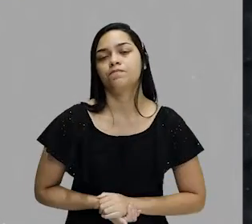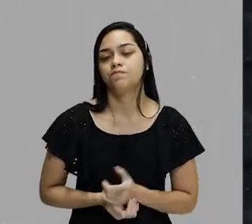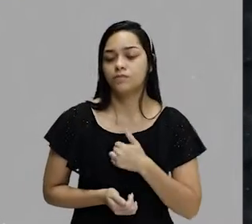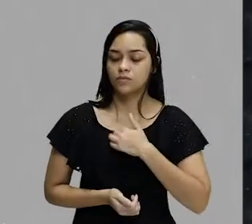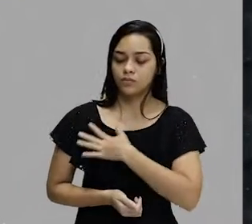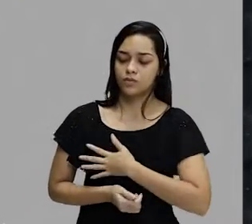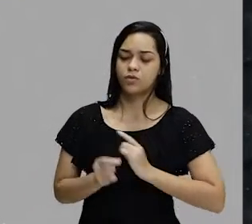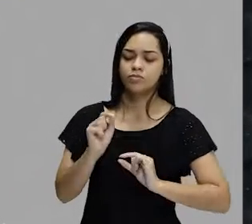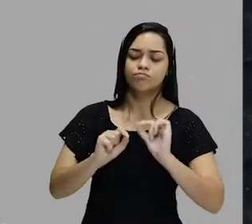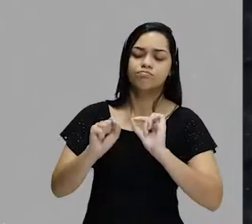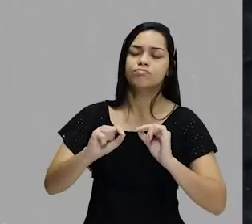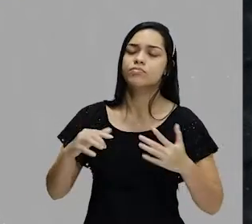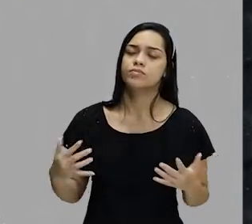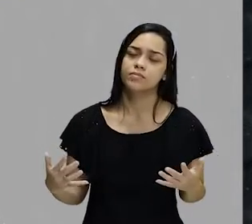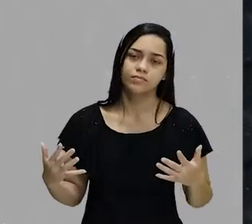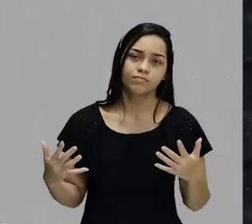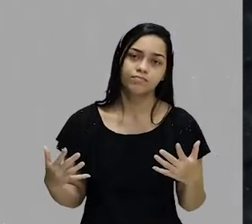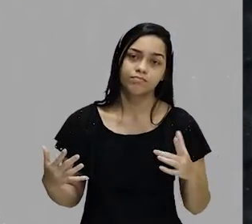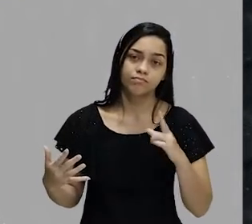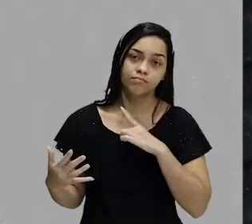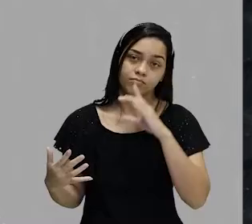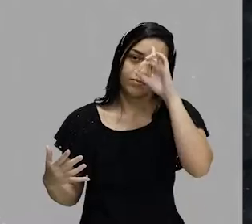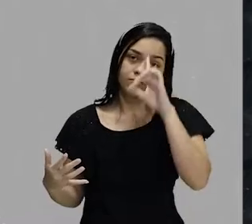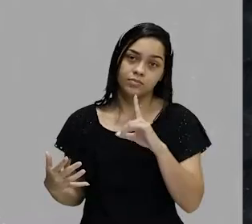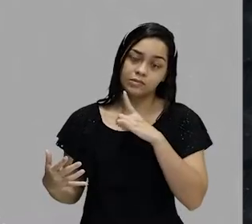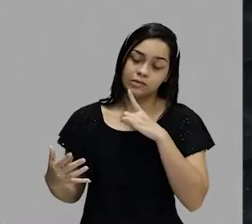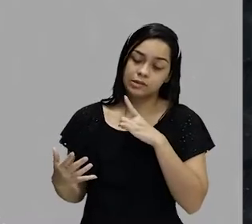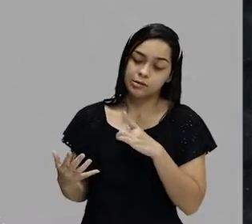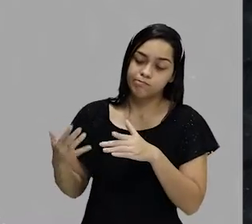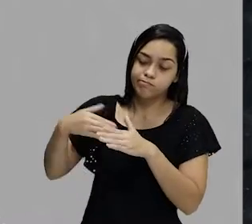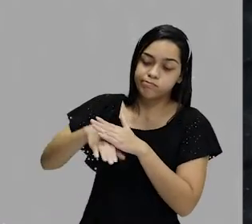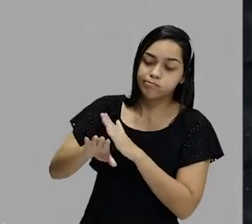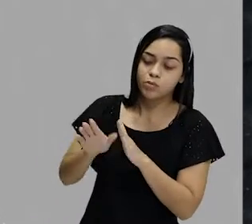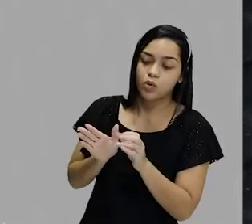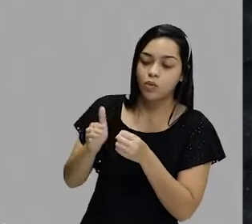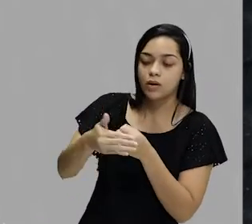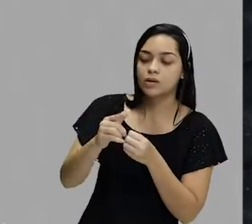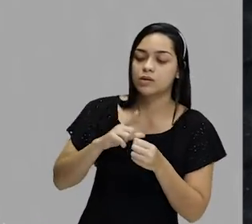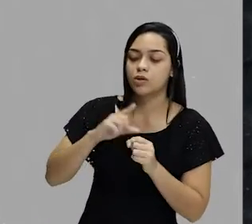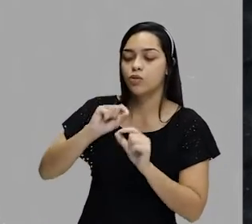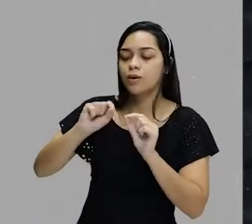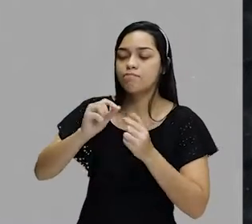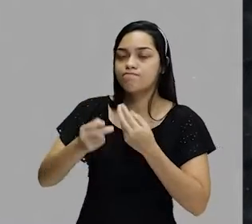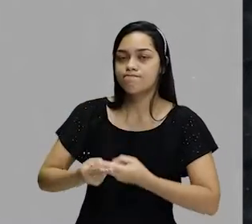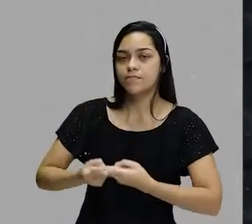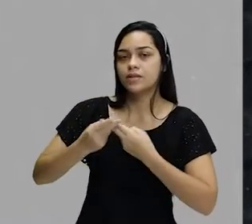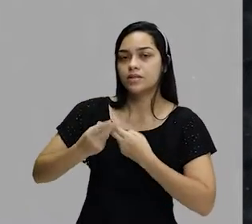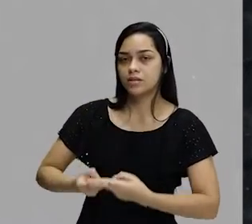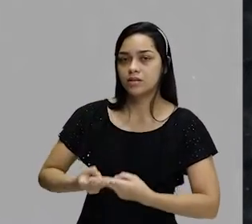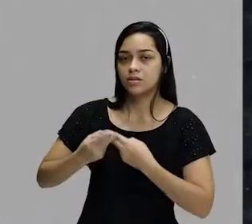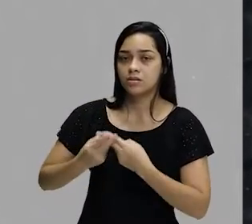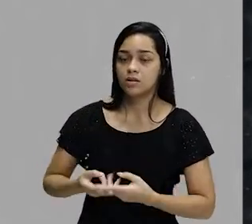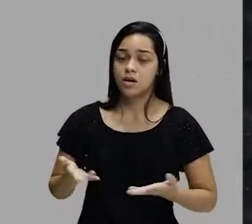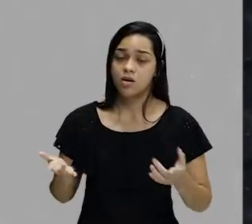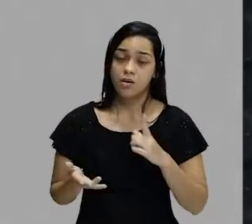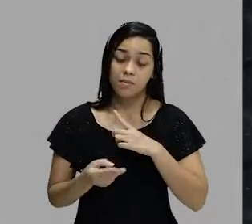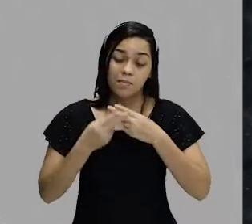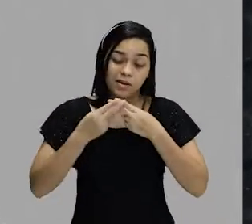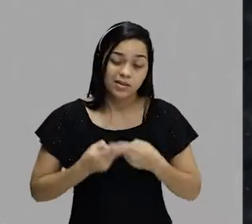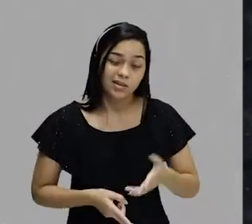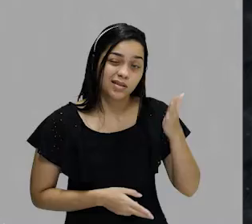Eu gostaria de quê? O de aqui fica subentendido, que tivesse paciência. Agora,